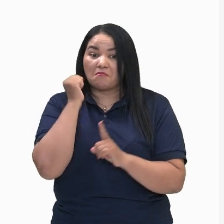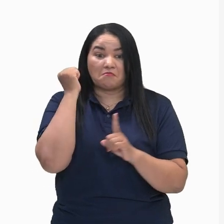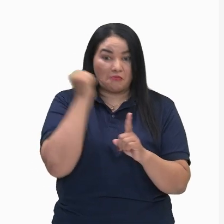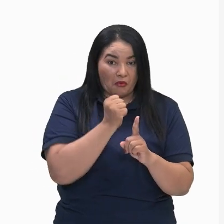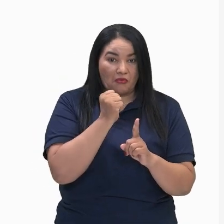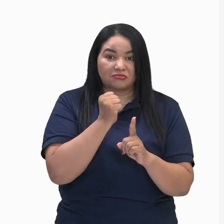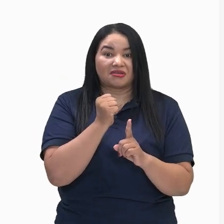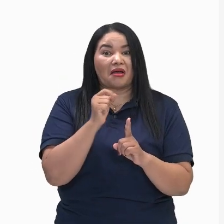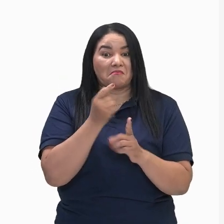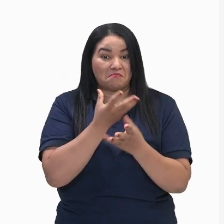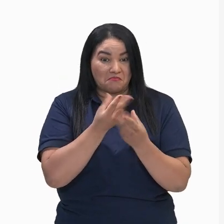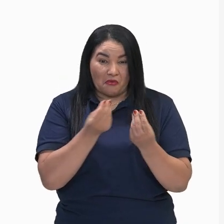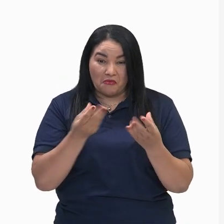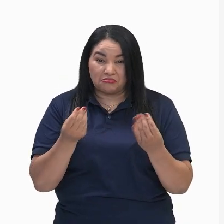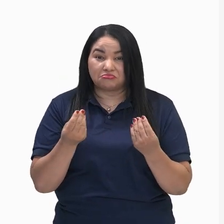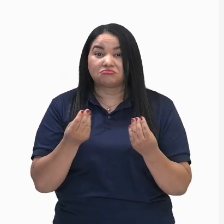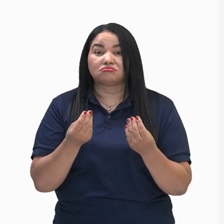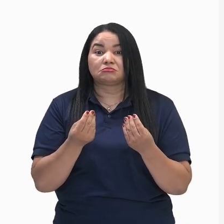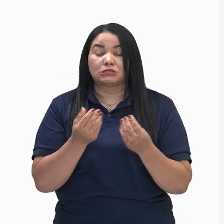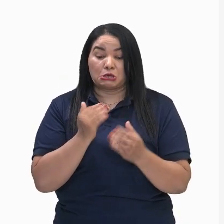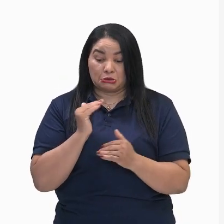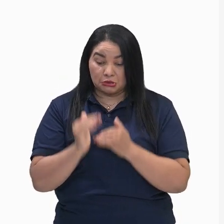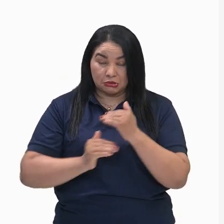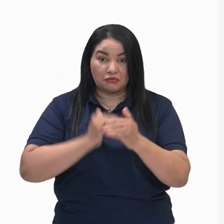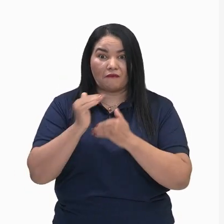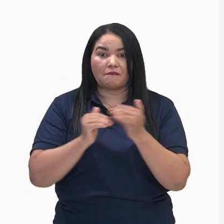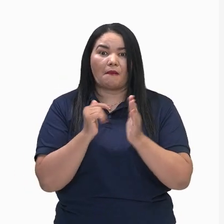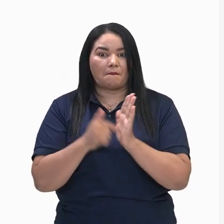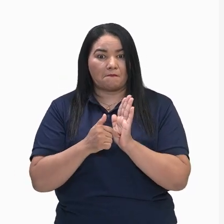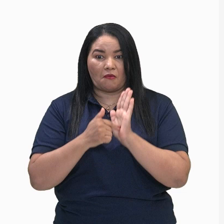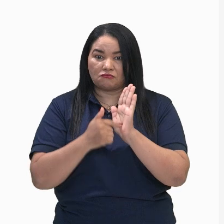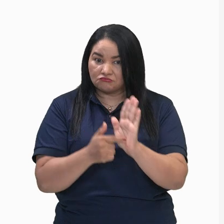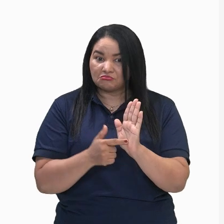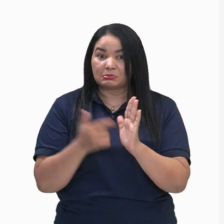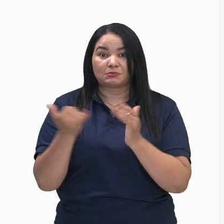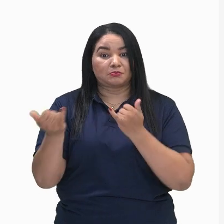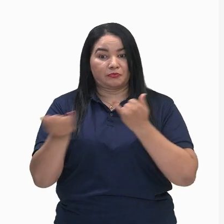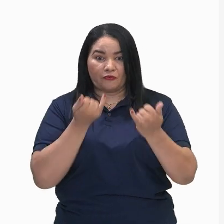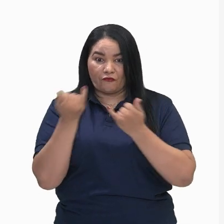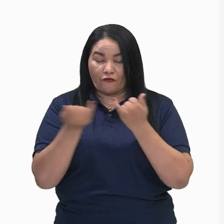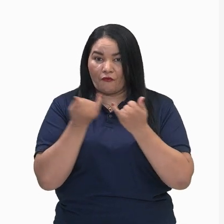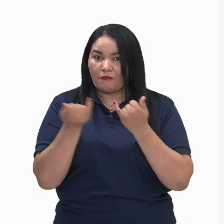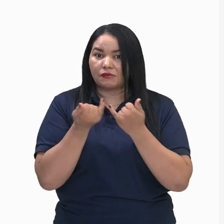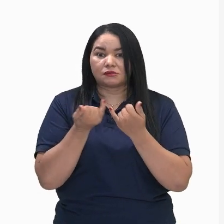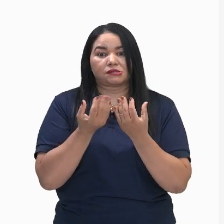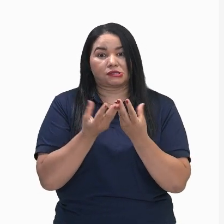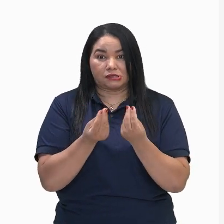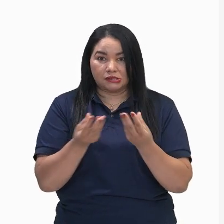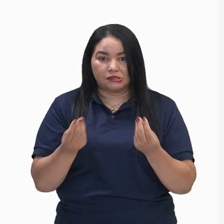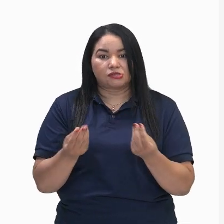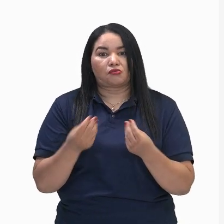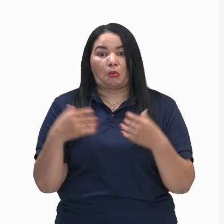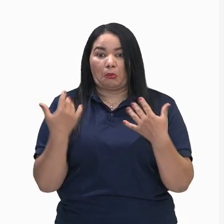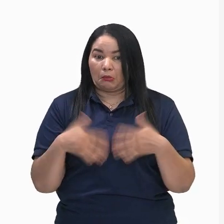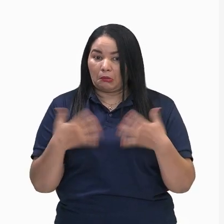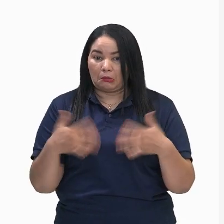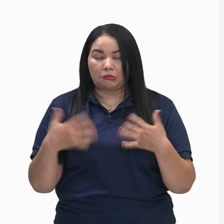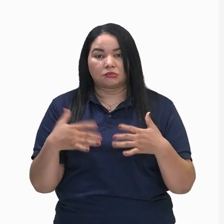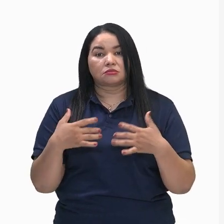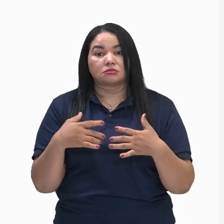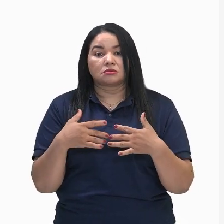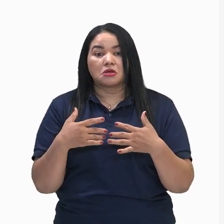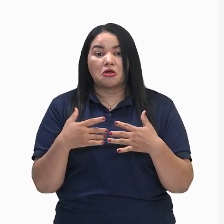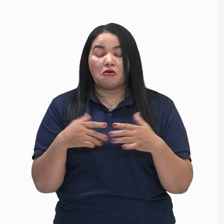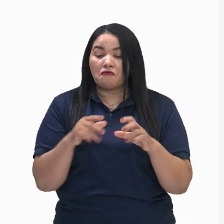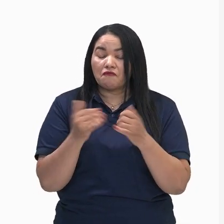está desenvolvendo, ele está mostrando, né? Mostrando dados. Esses dados foram de onde? É claro